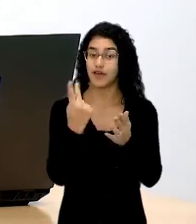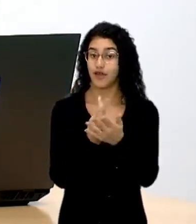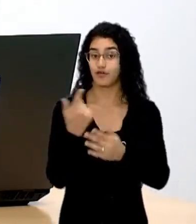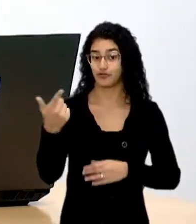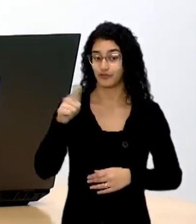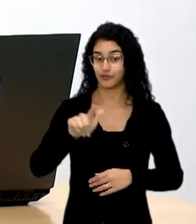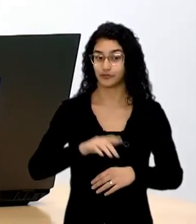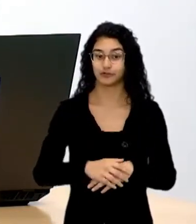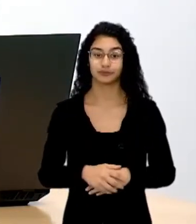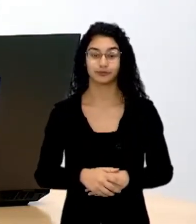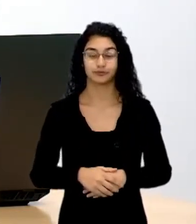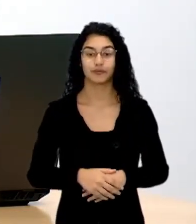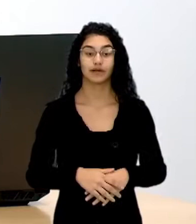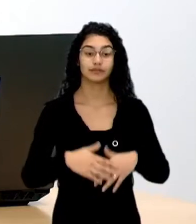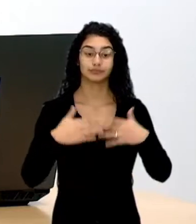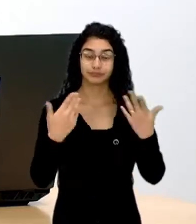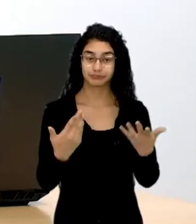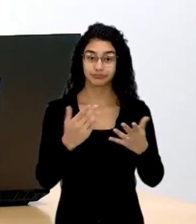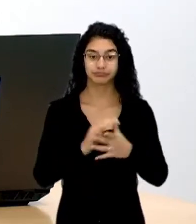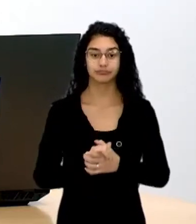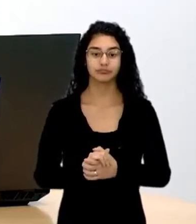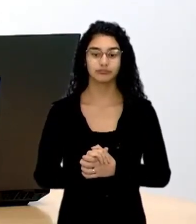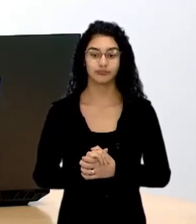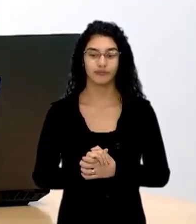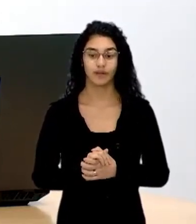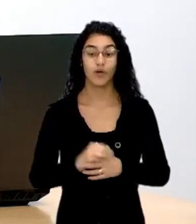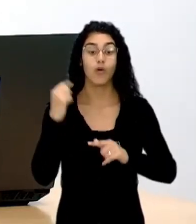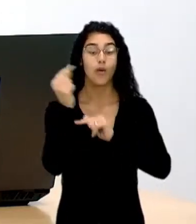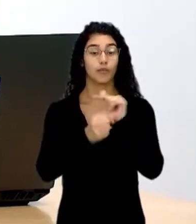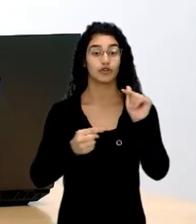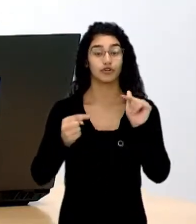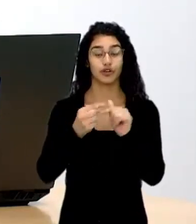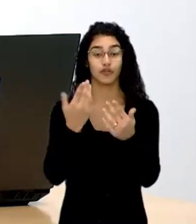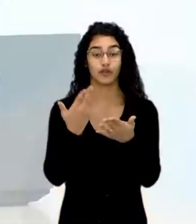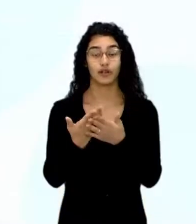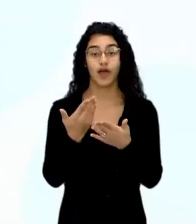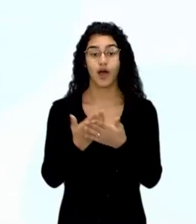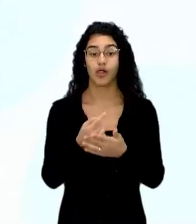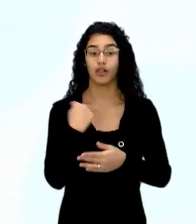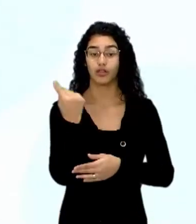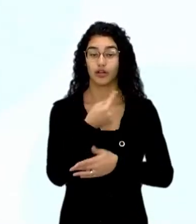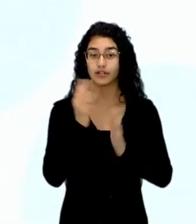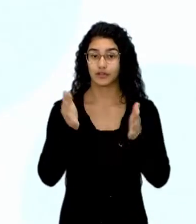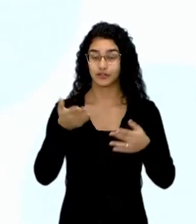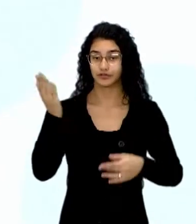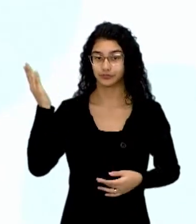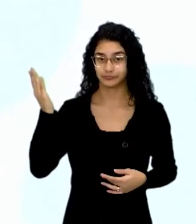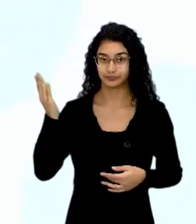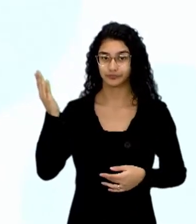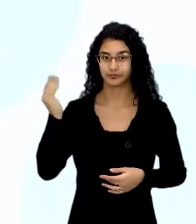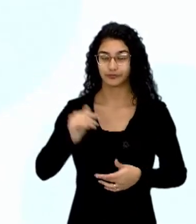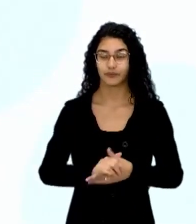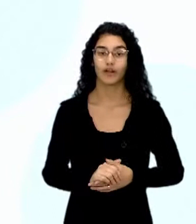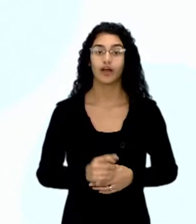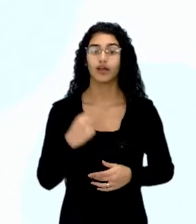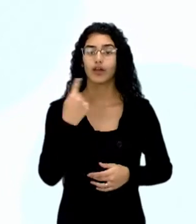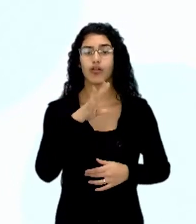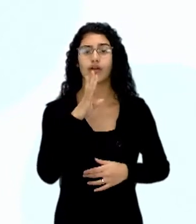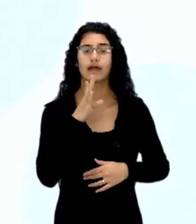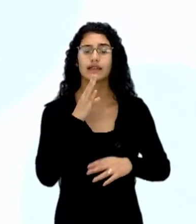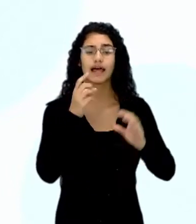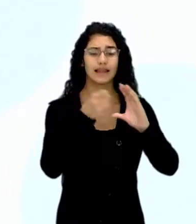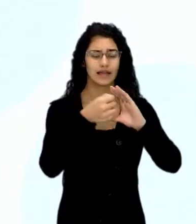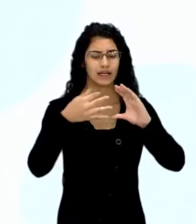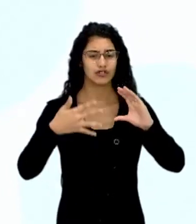futuro. Pois bem, sigamos aqui para o objetivo da nossa aula. Segue aí, olha só. Nós vamos reconhecer